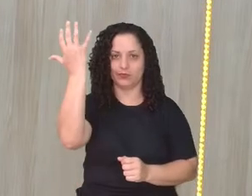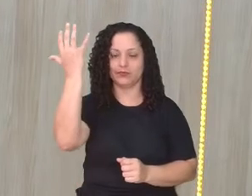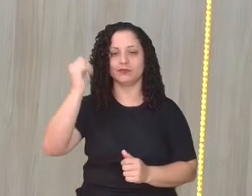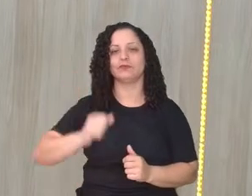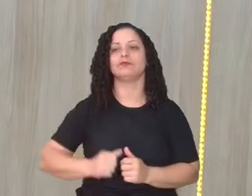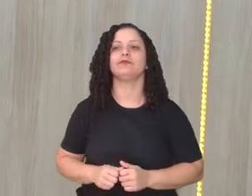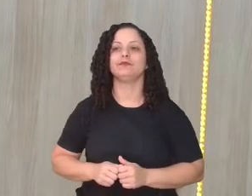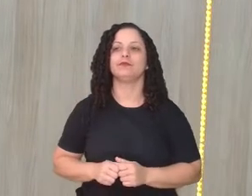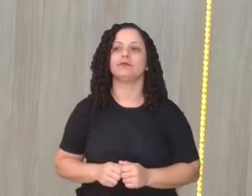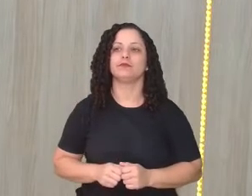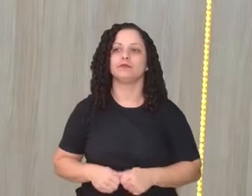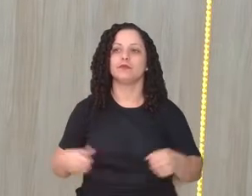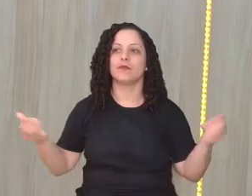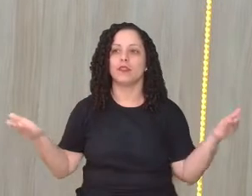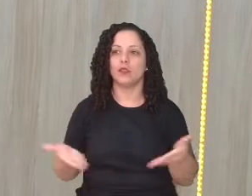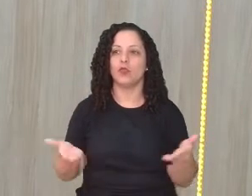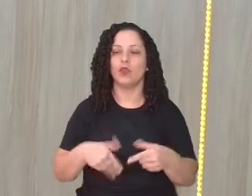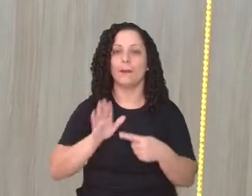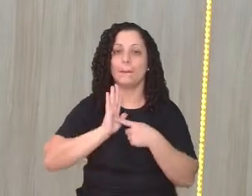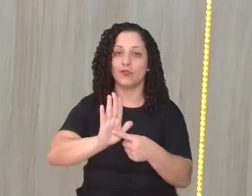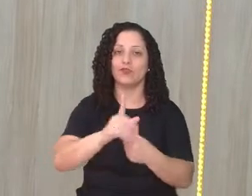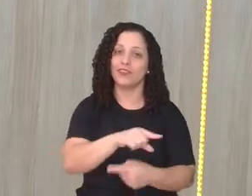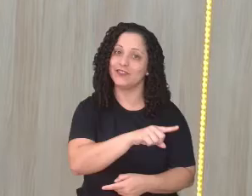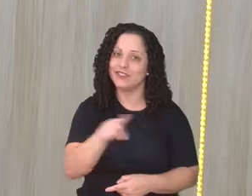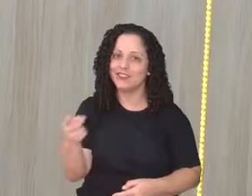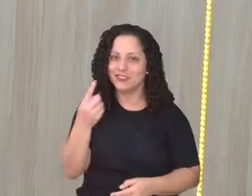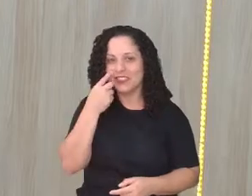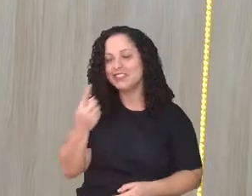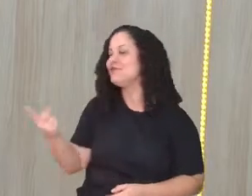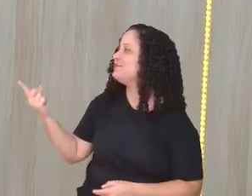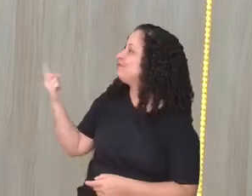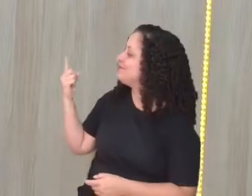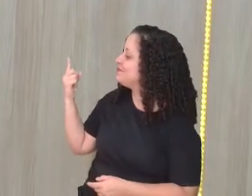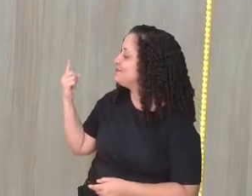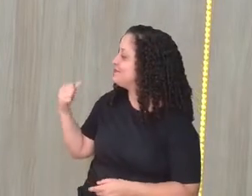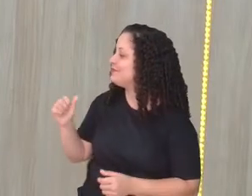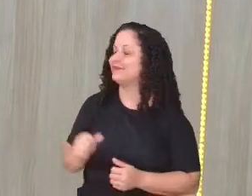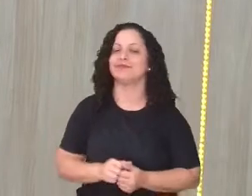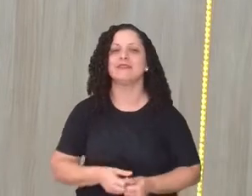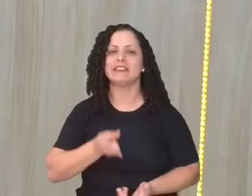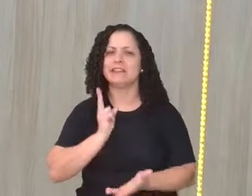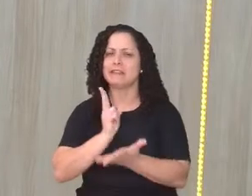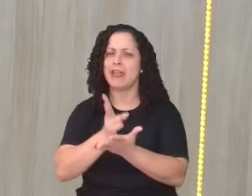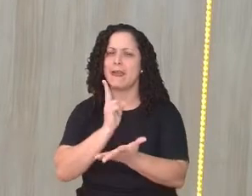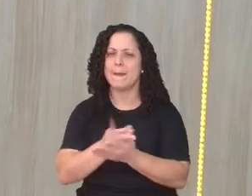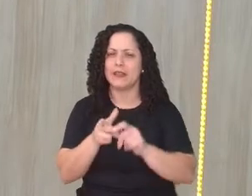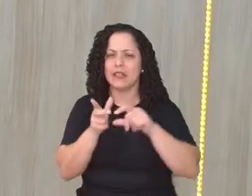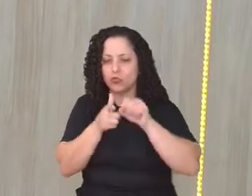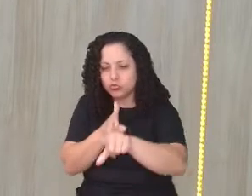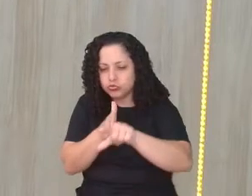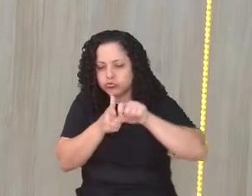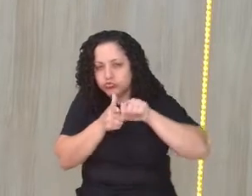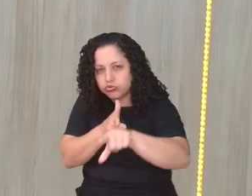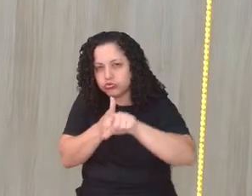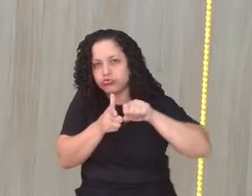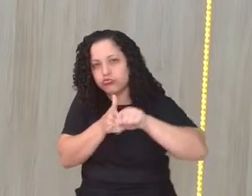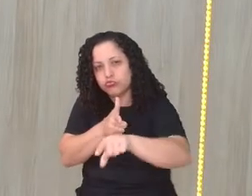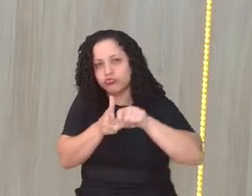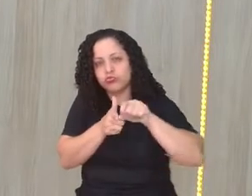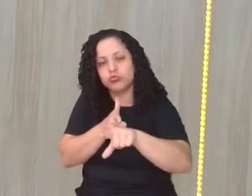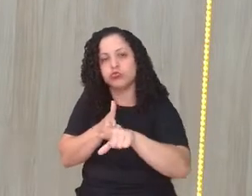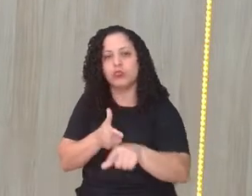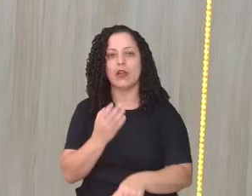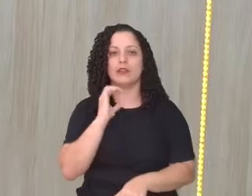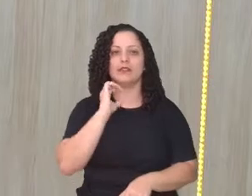fecundação. E aqui eu trouxe para vocês algumas curiosidades. Ó. A cada ejaculação, são liberados entre